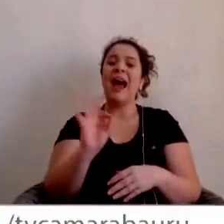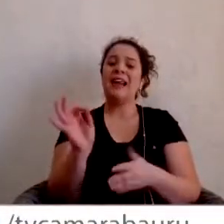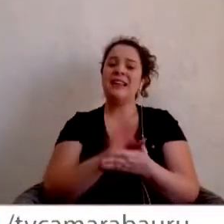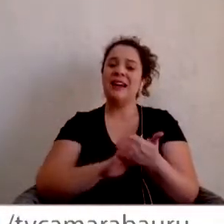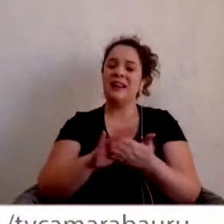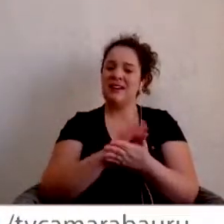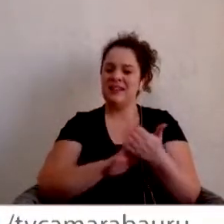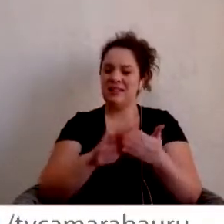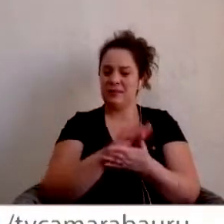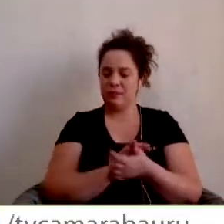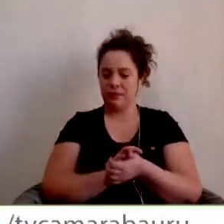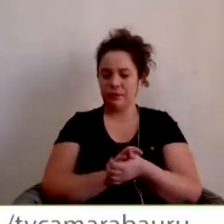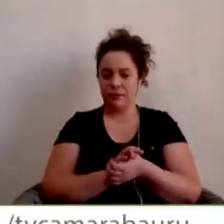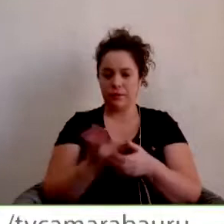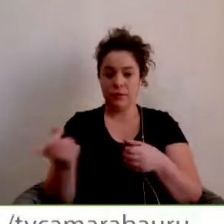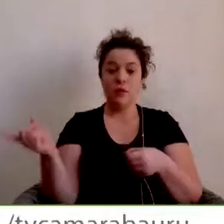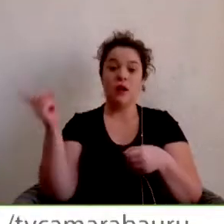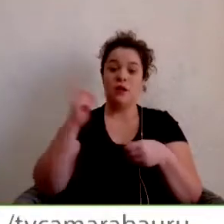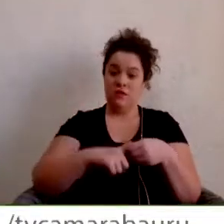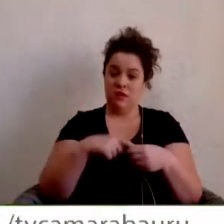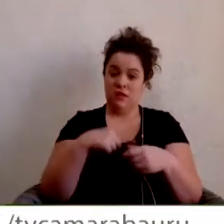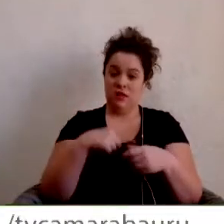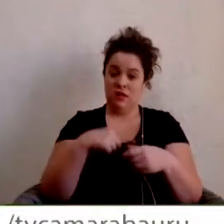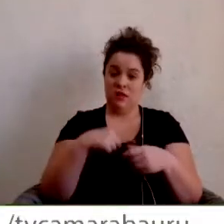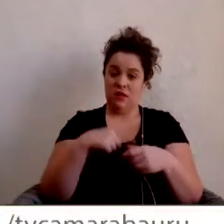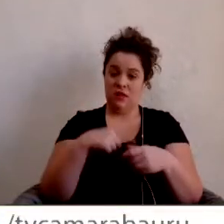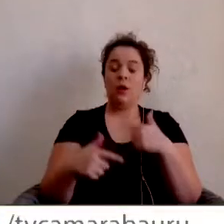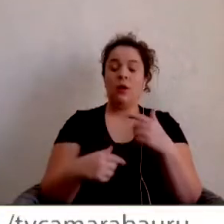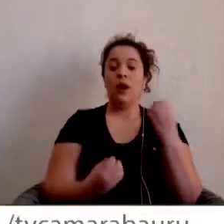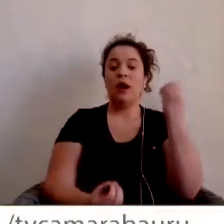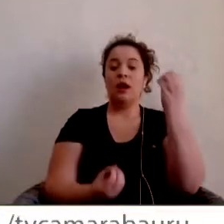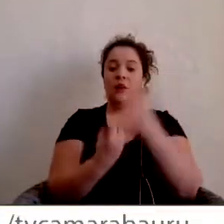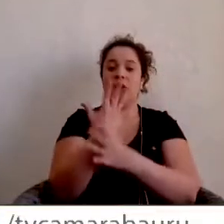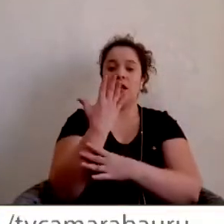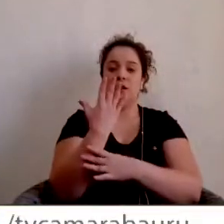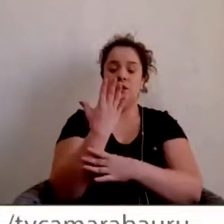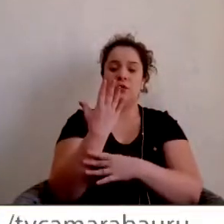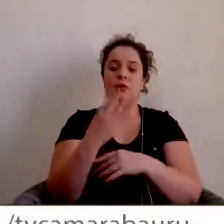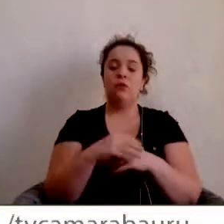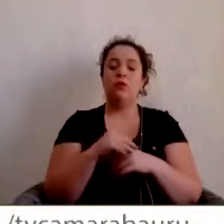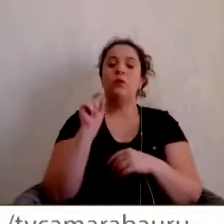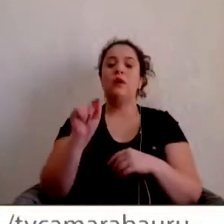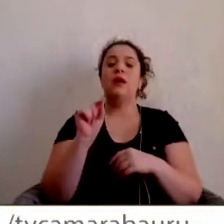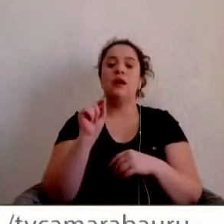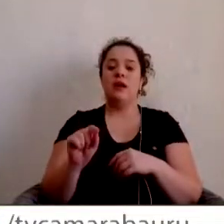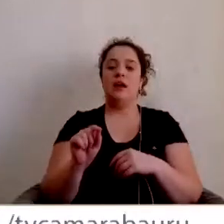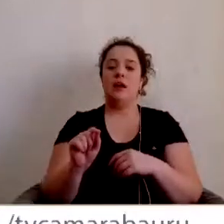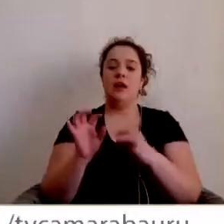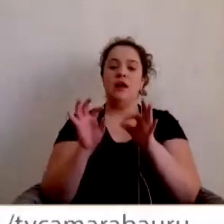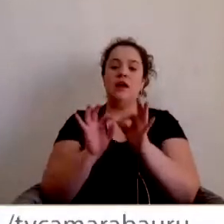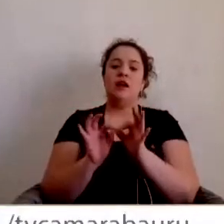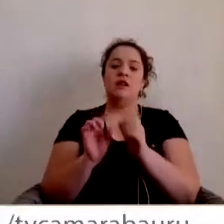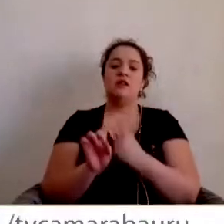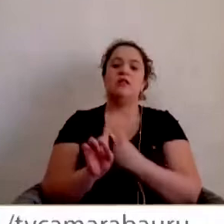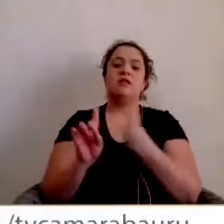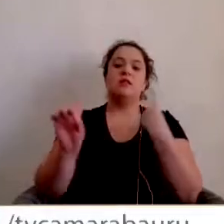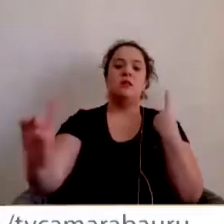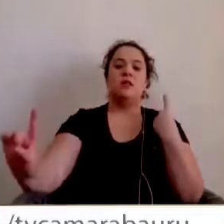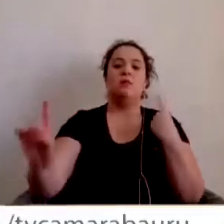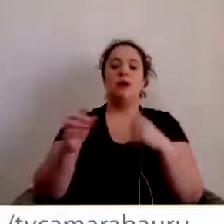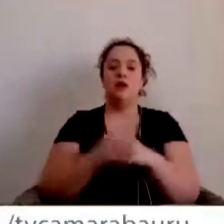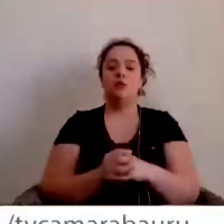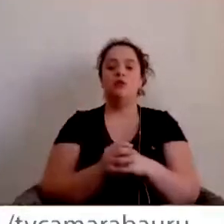de academias tomaram a iniciativa de criar um protocolo de medidas sanitárias, de distanciamento e segurança para clientes